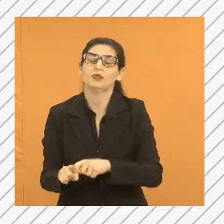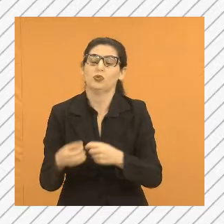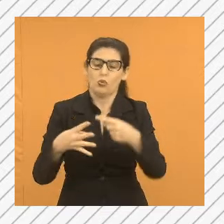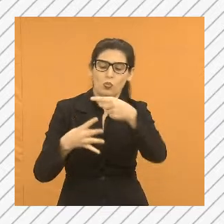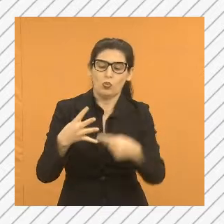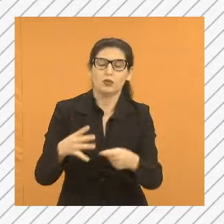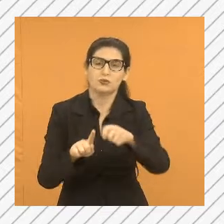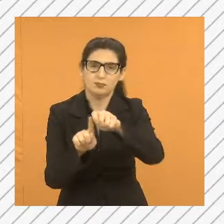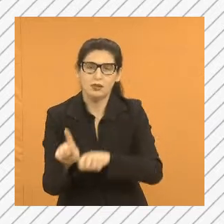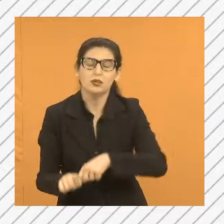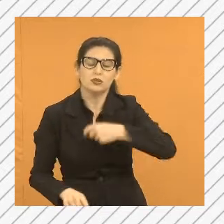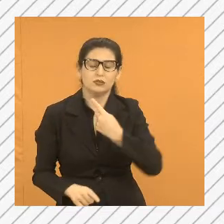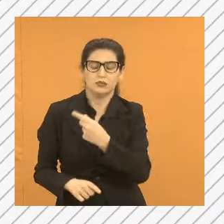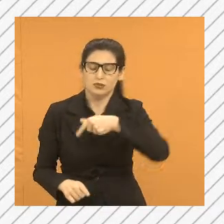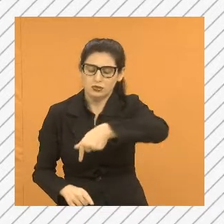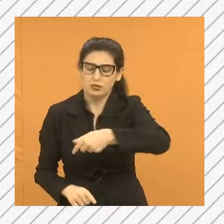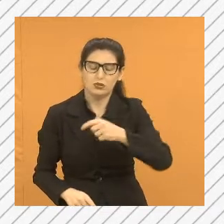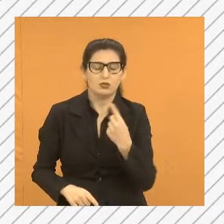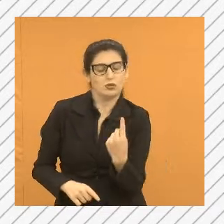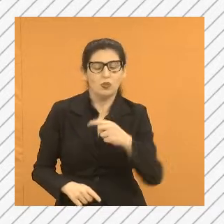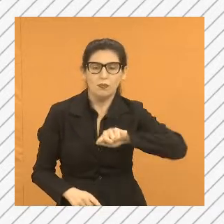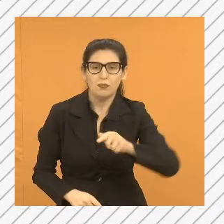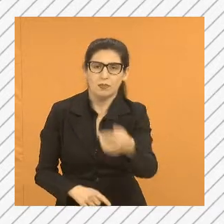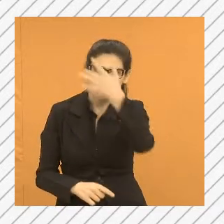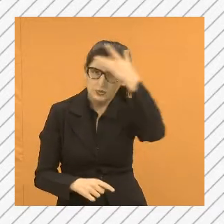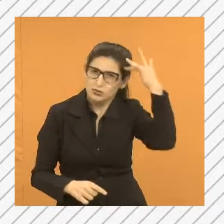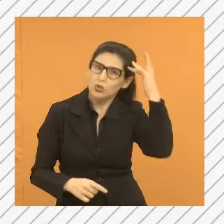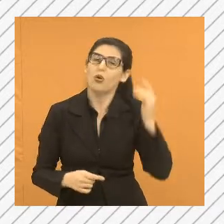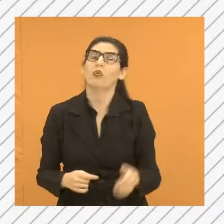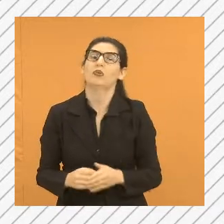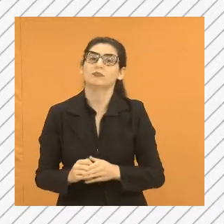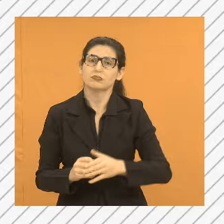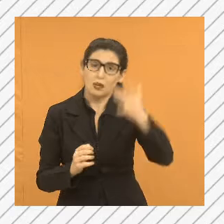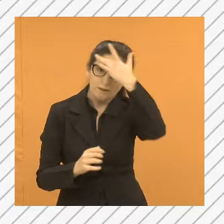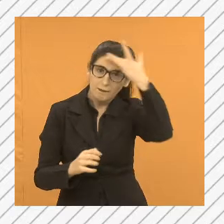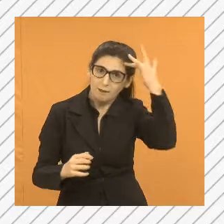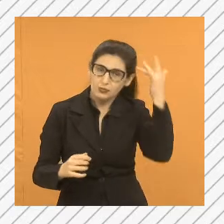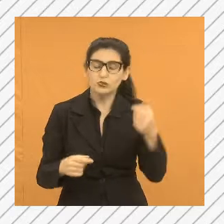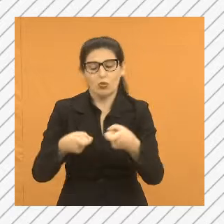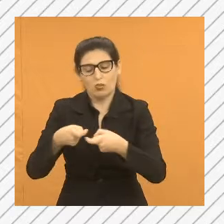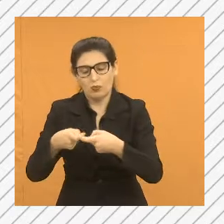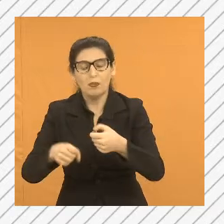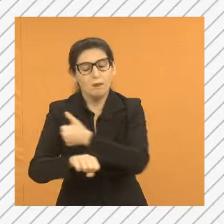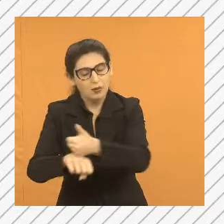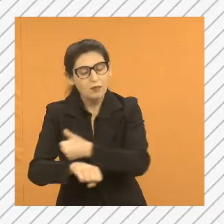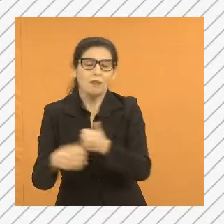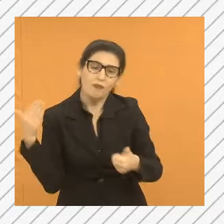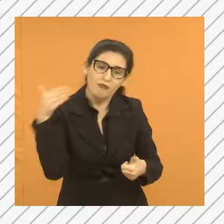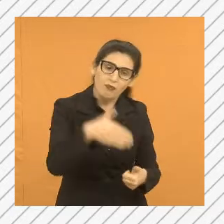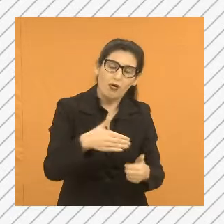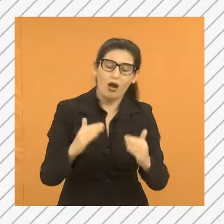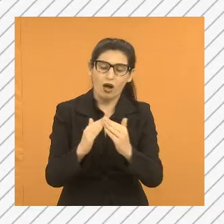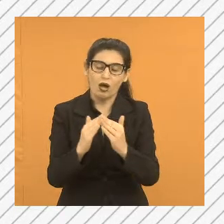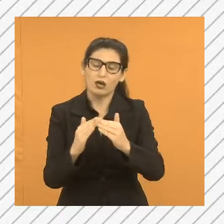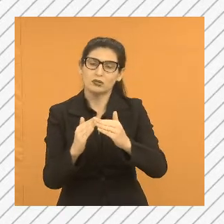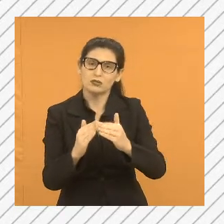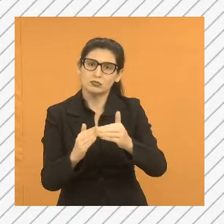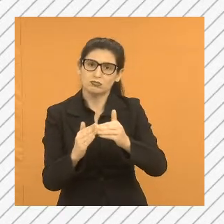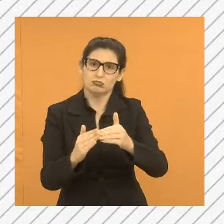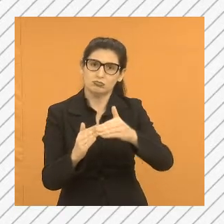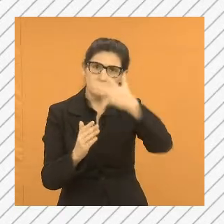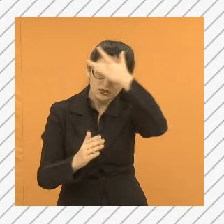71 pacientes acompanhados pelo programa, pelas duas equipes do programa, que